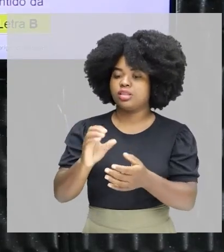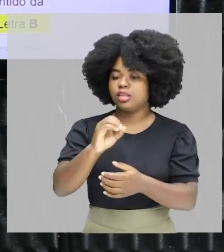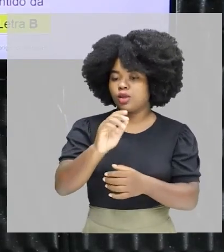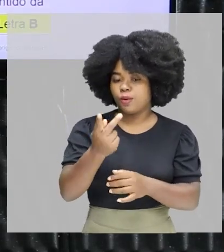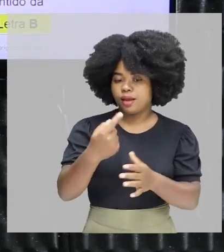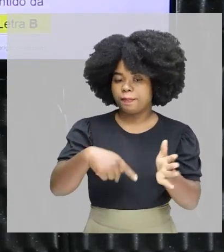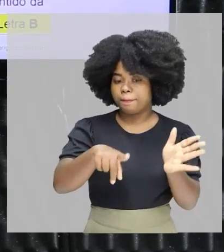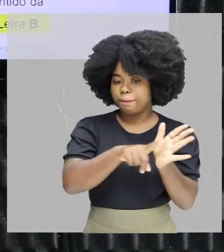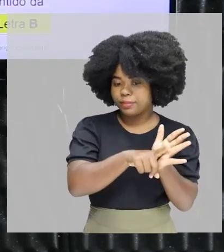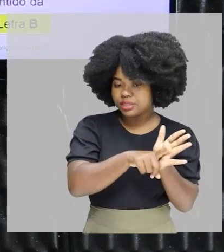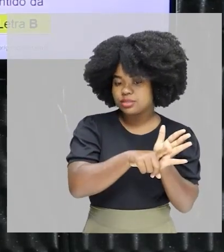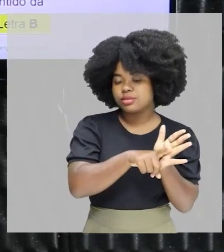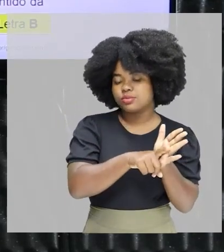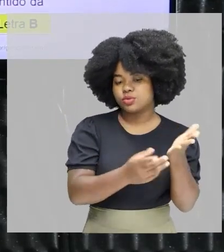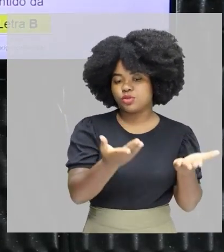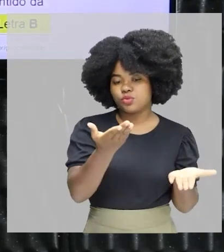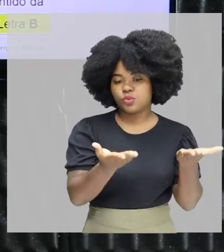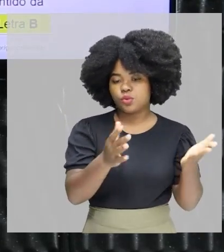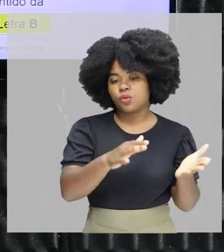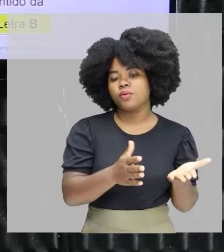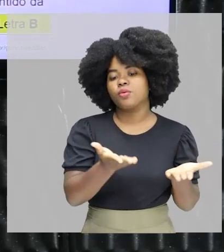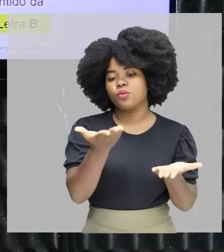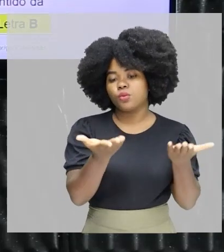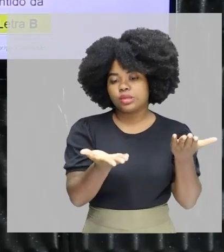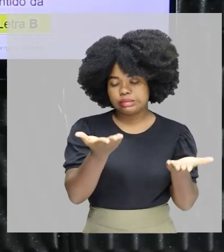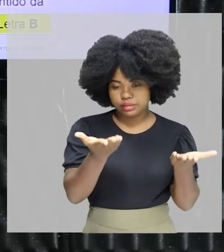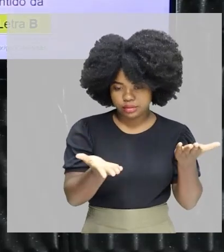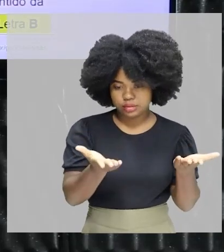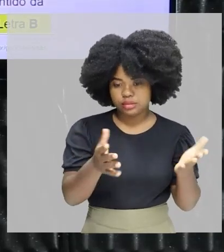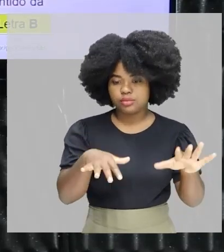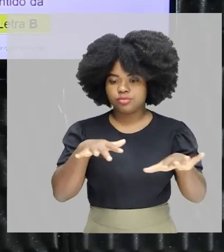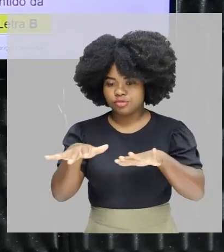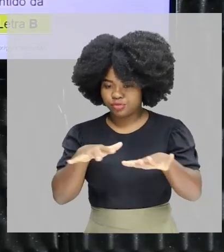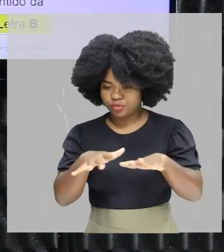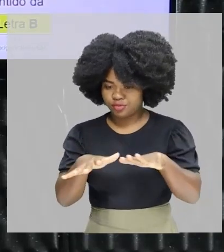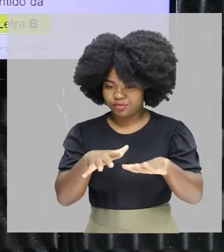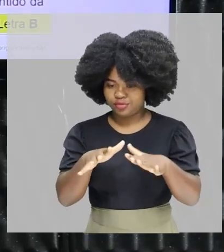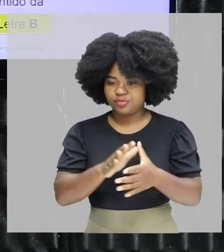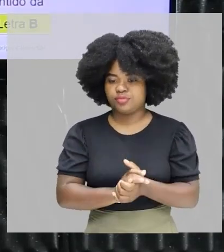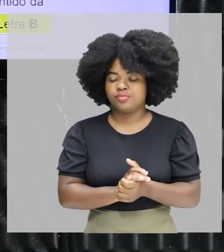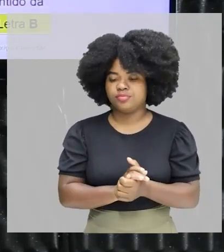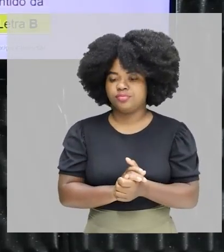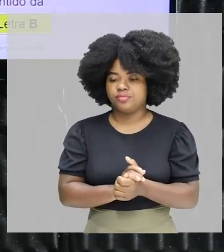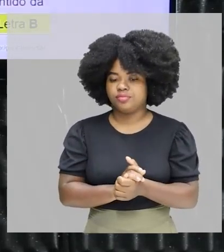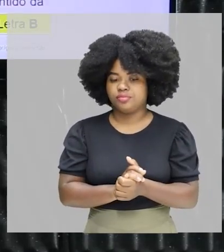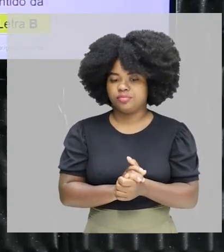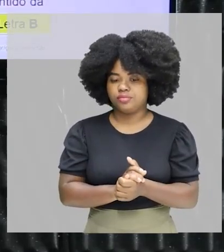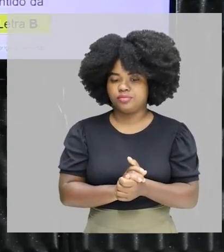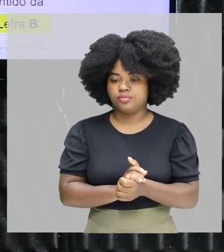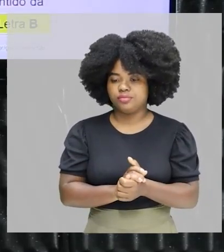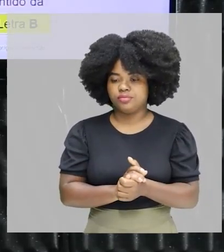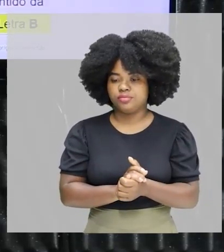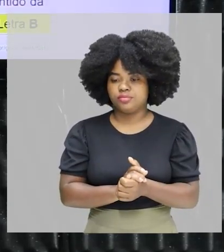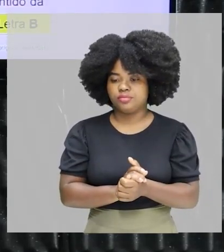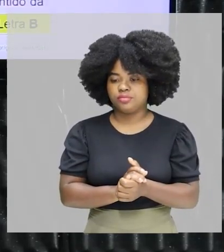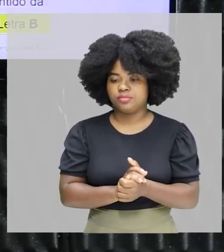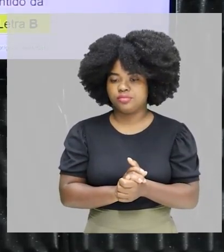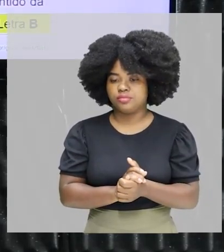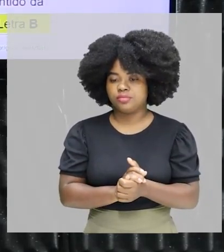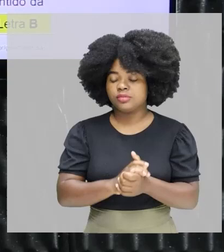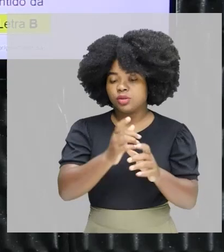sentido de repor, isto é, no sentido da desmineralização. Então, a adição de